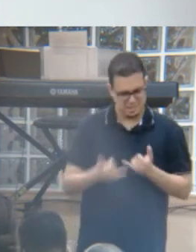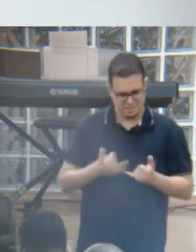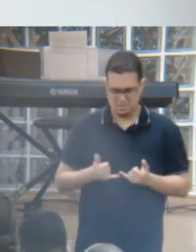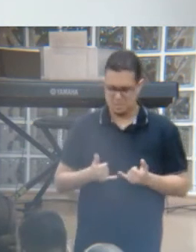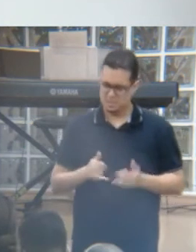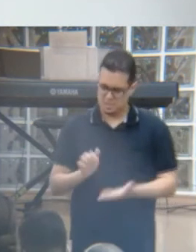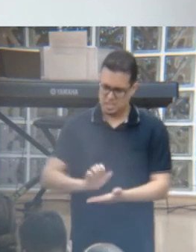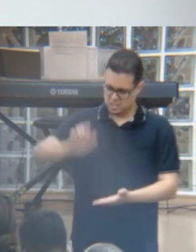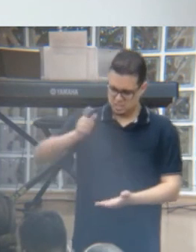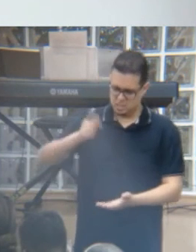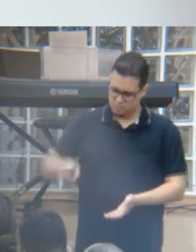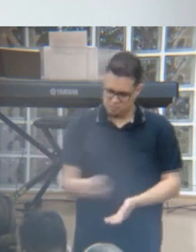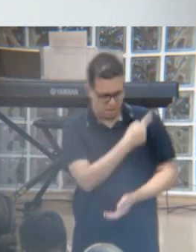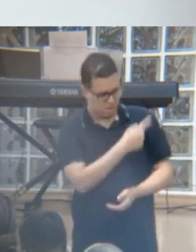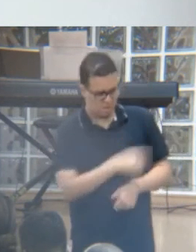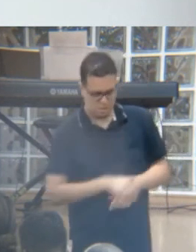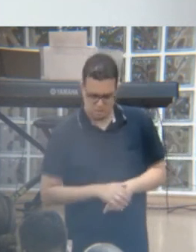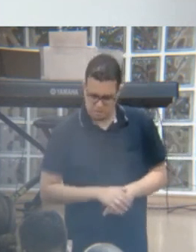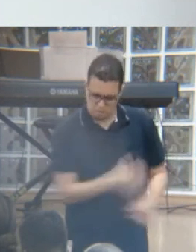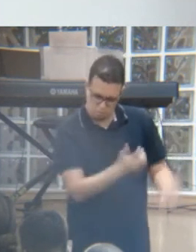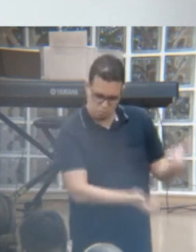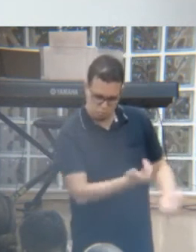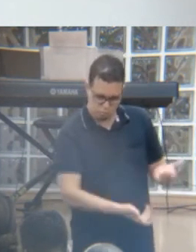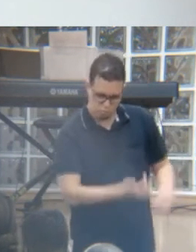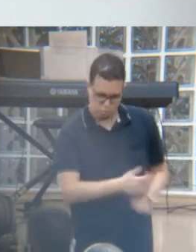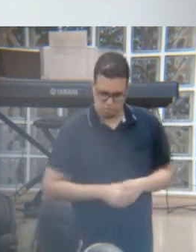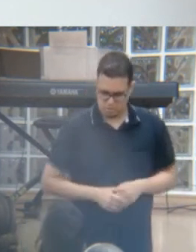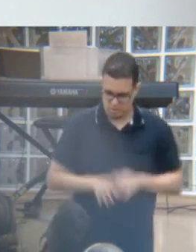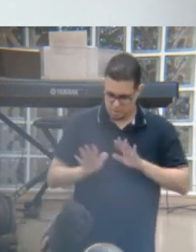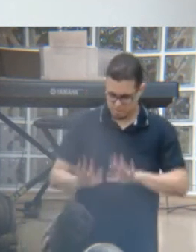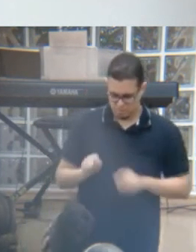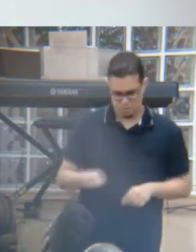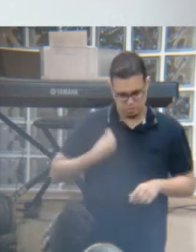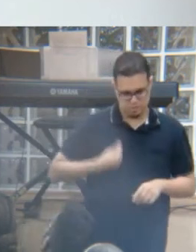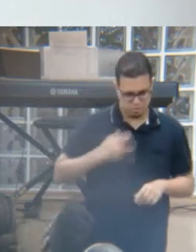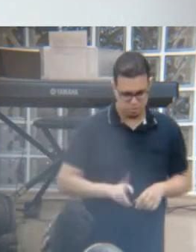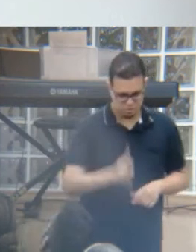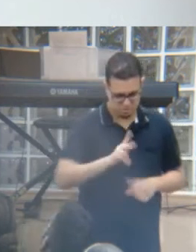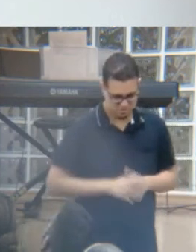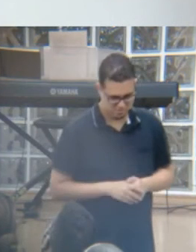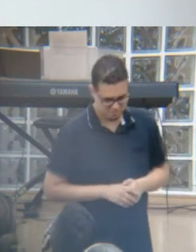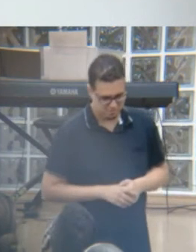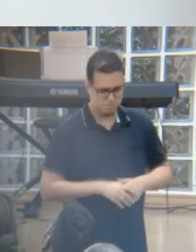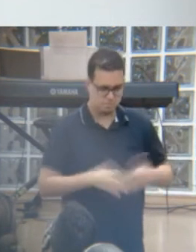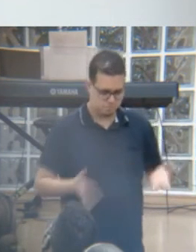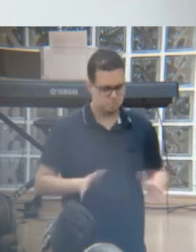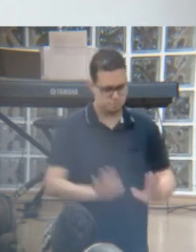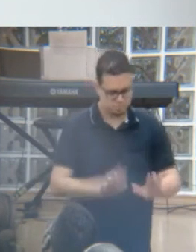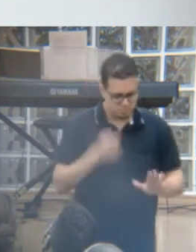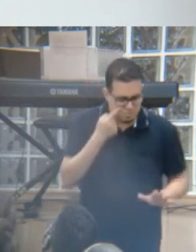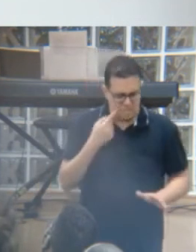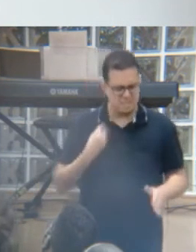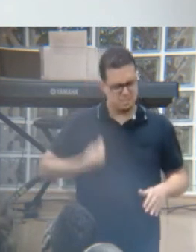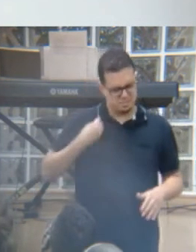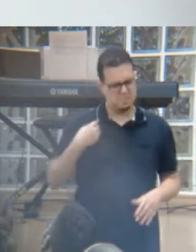guardar. Meus irmãos, era uma crise terrível. Vivemos dias difíceis, mas está